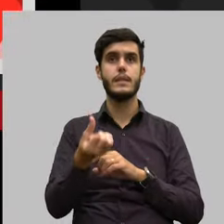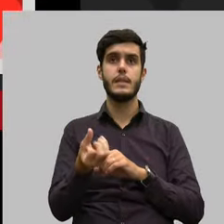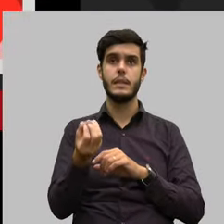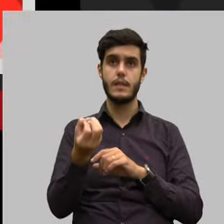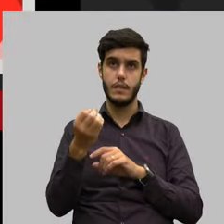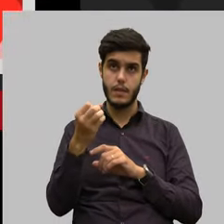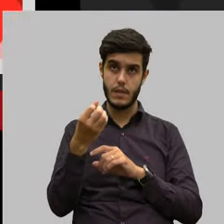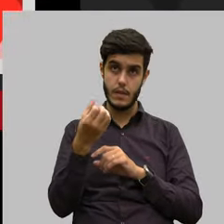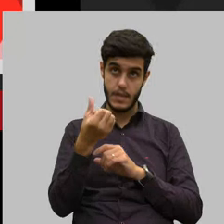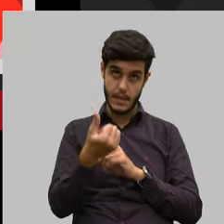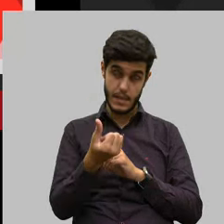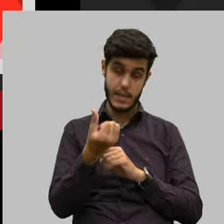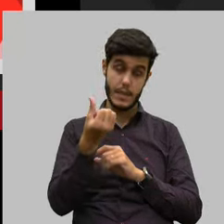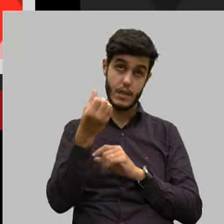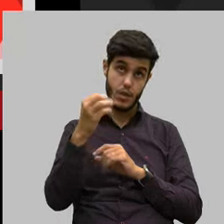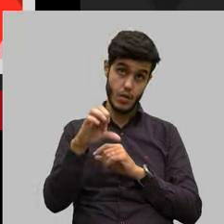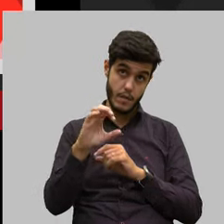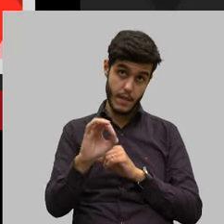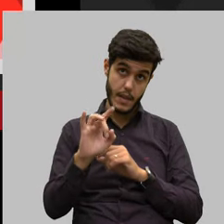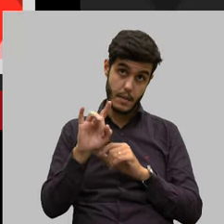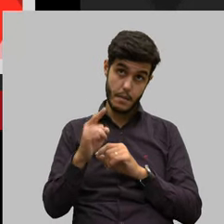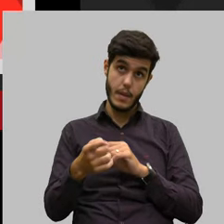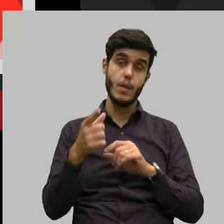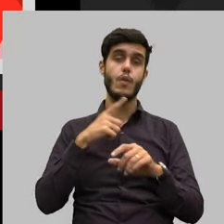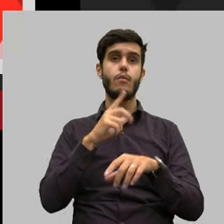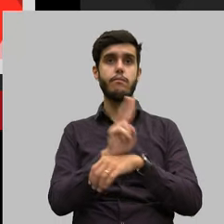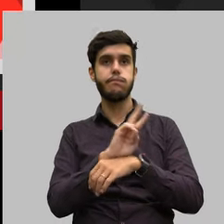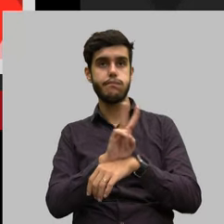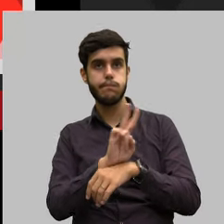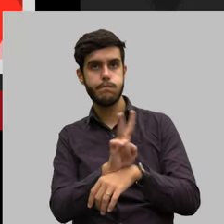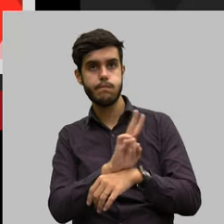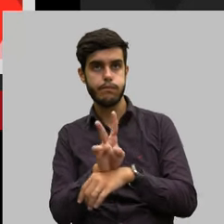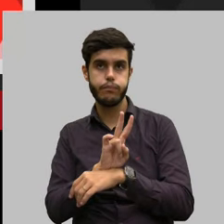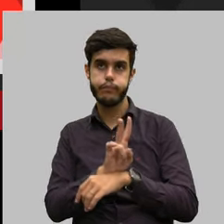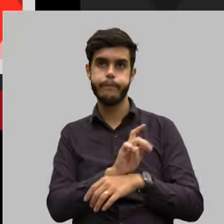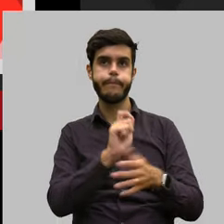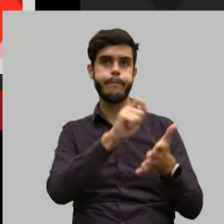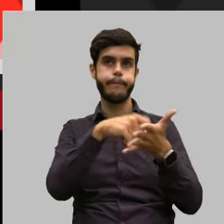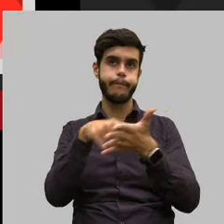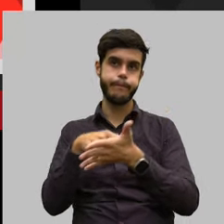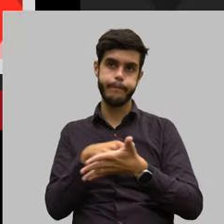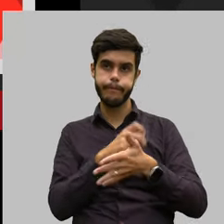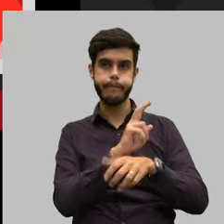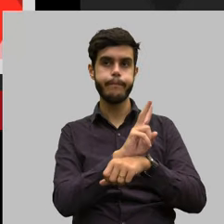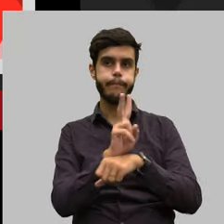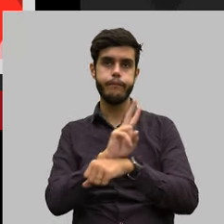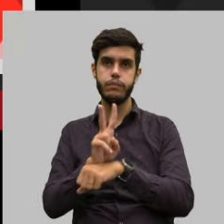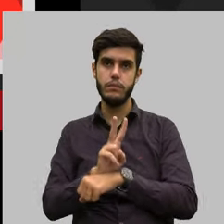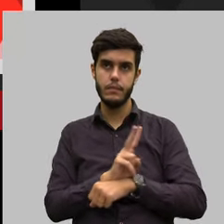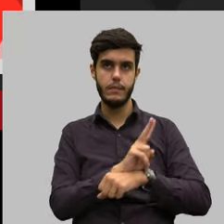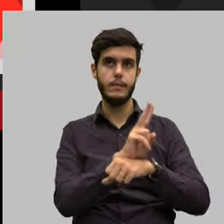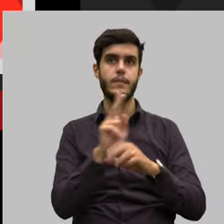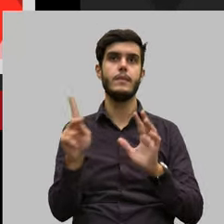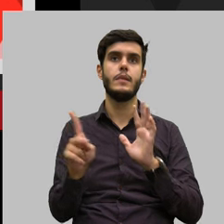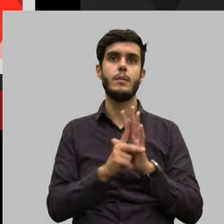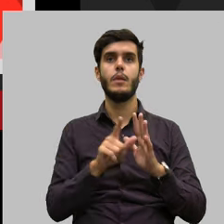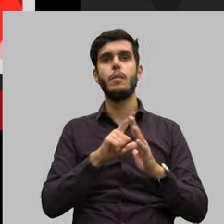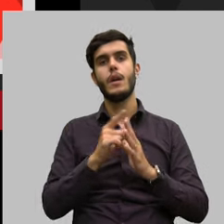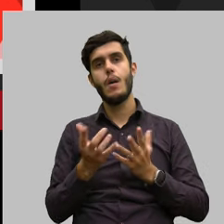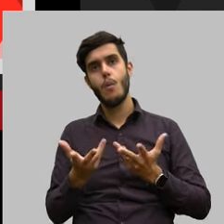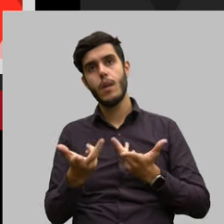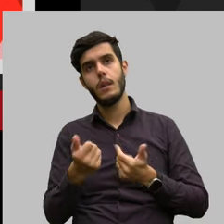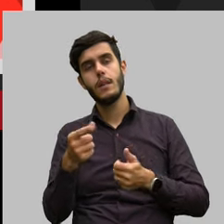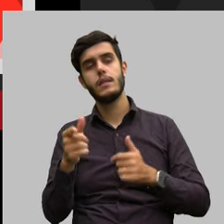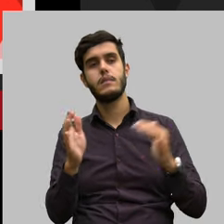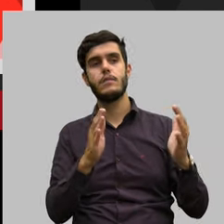690.000 ações de fiscalização e verificações met metro metrológicas e da área de qualidade de Janeiro a